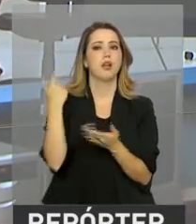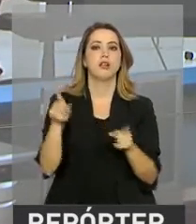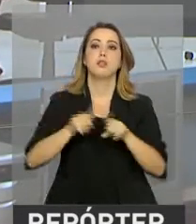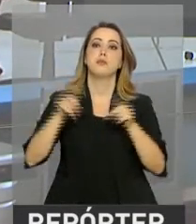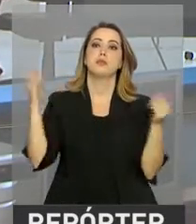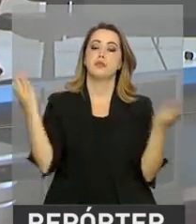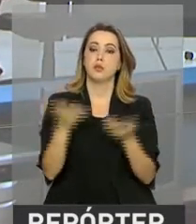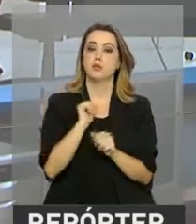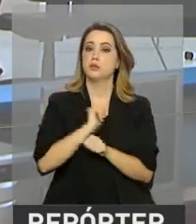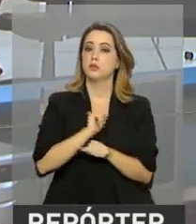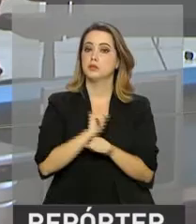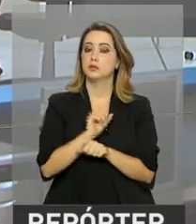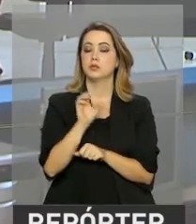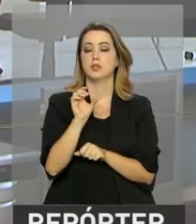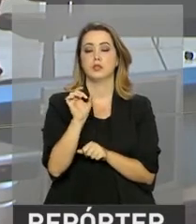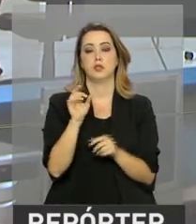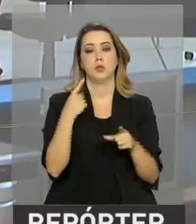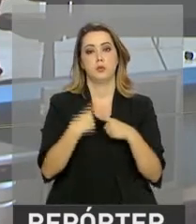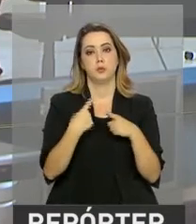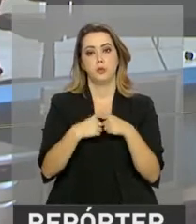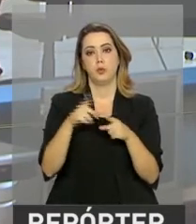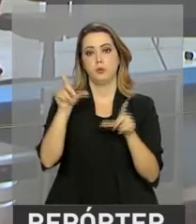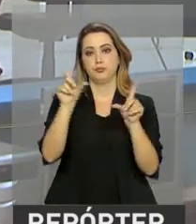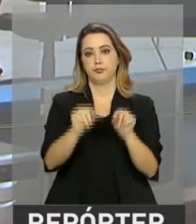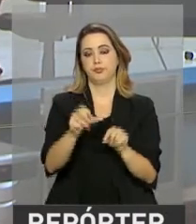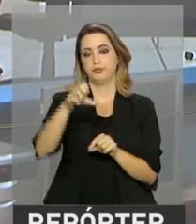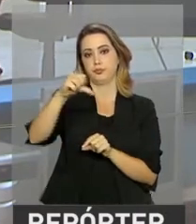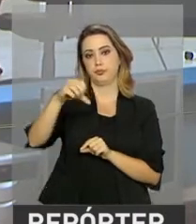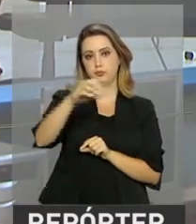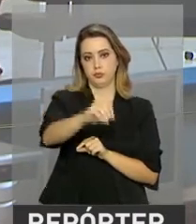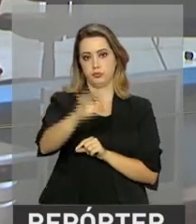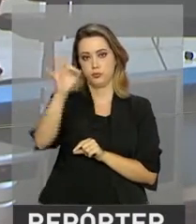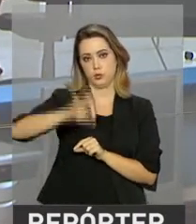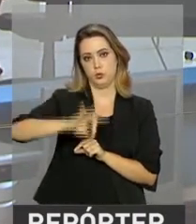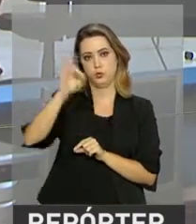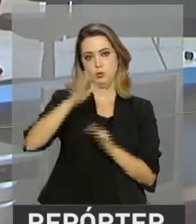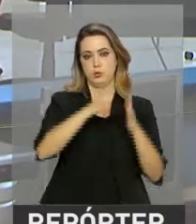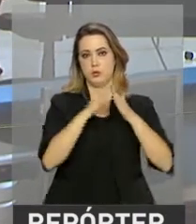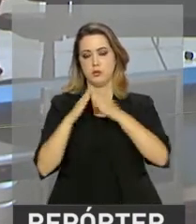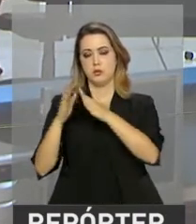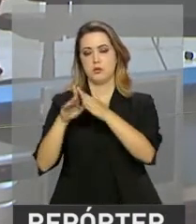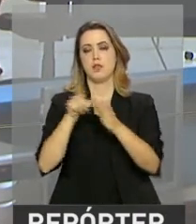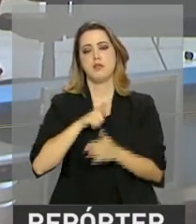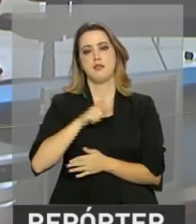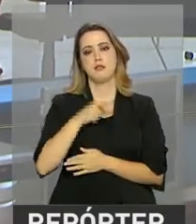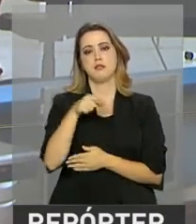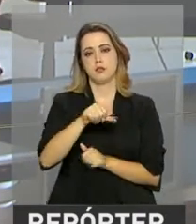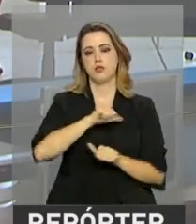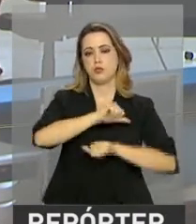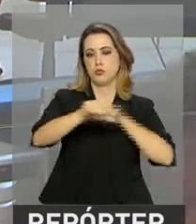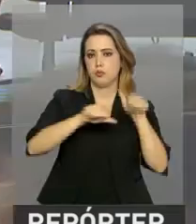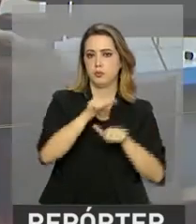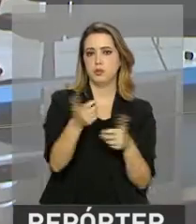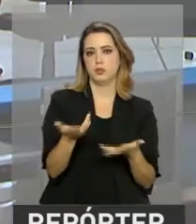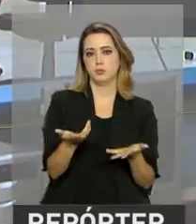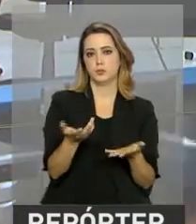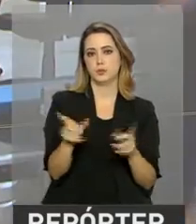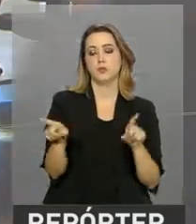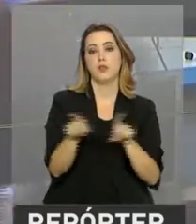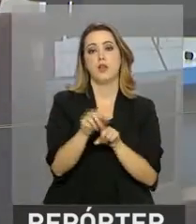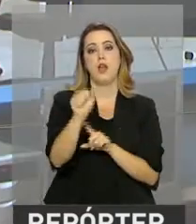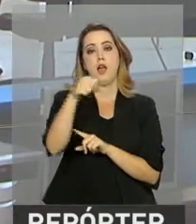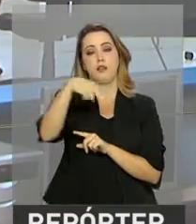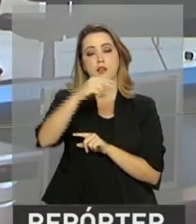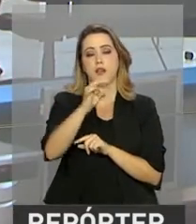foi adiado porque menos de 90% das residências estavam com TV e conversor para receber o sinal digital. A Anatel,